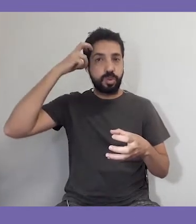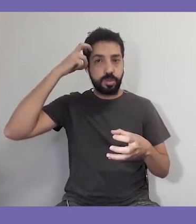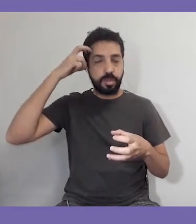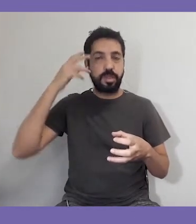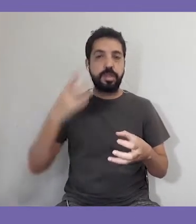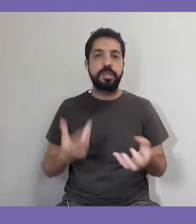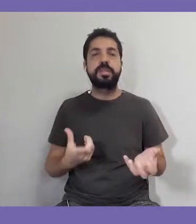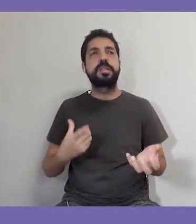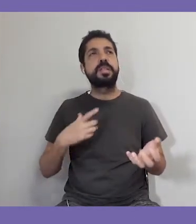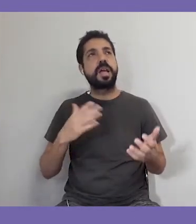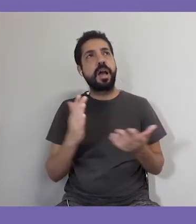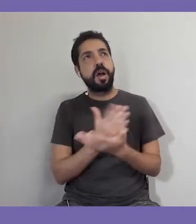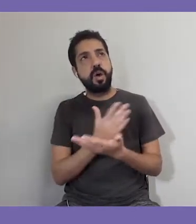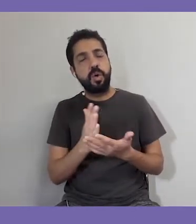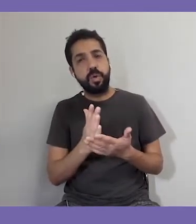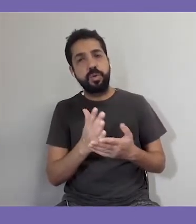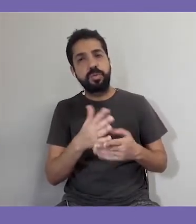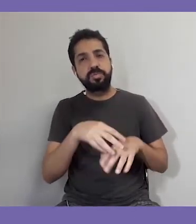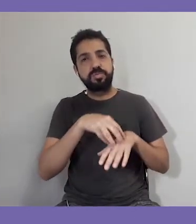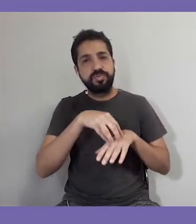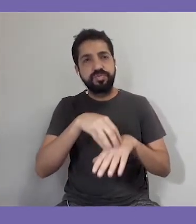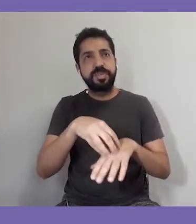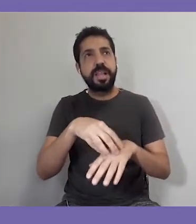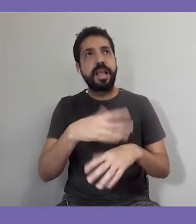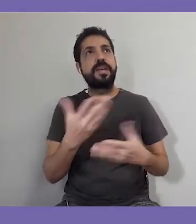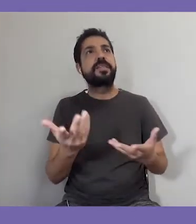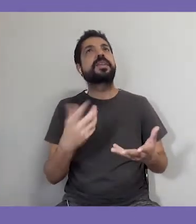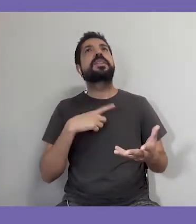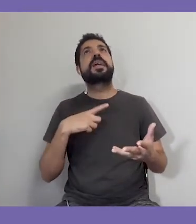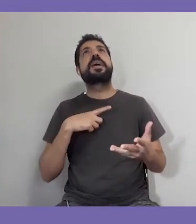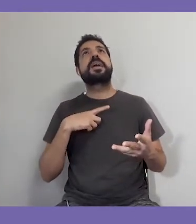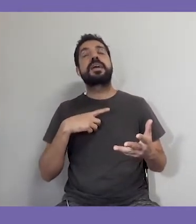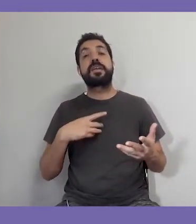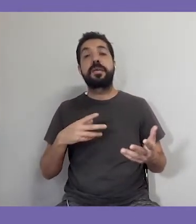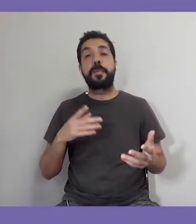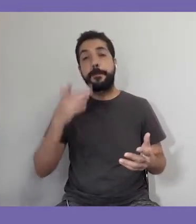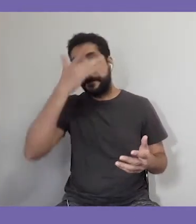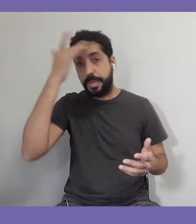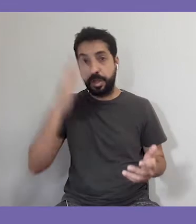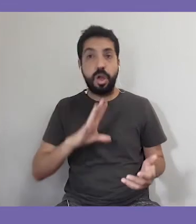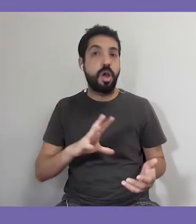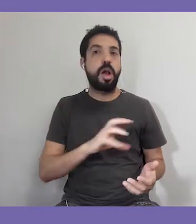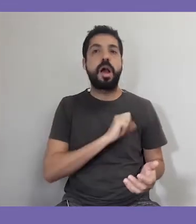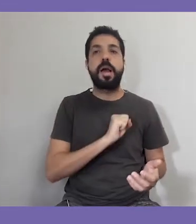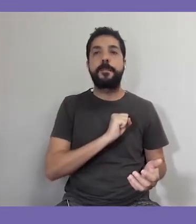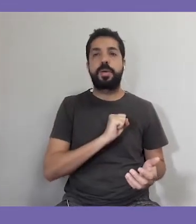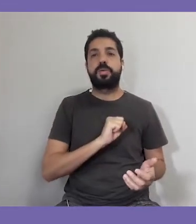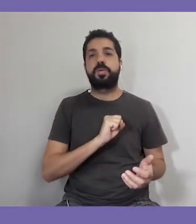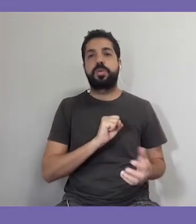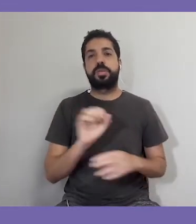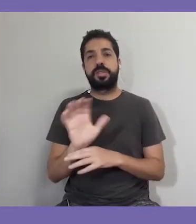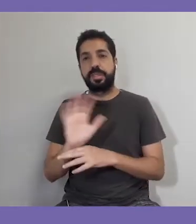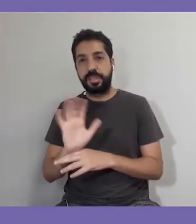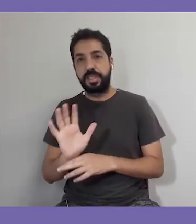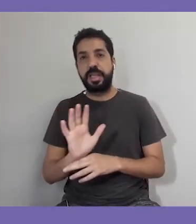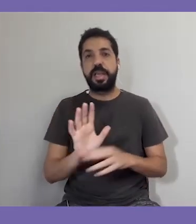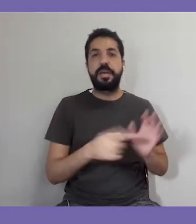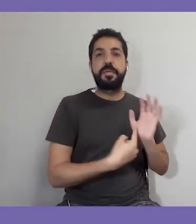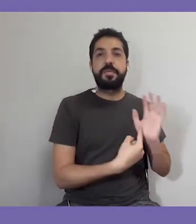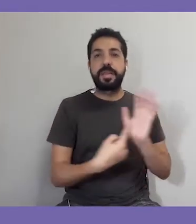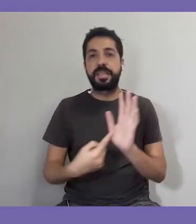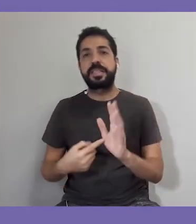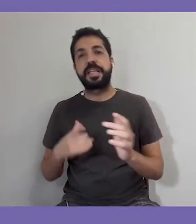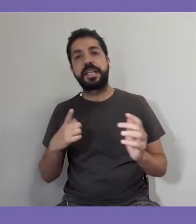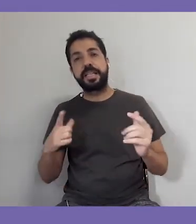é levado adiante pela paixão, né, das pessoas pela arte, pelo cinema, por essa movimentação